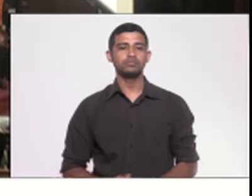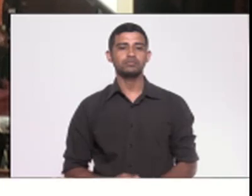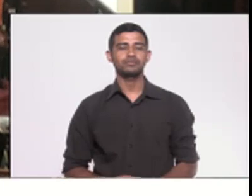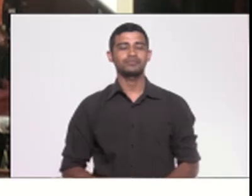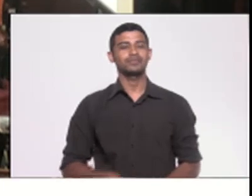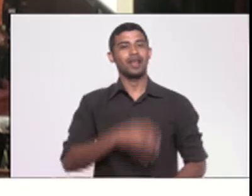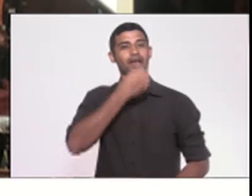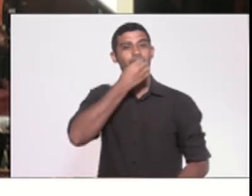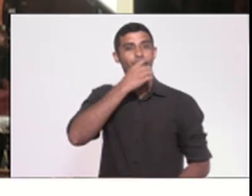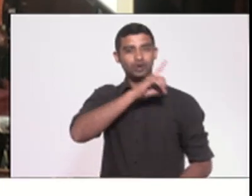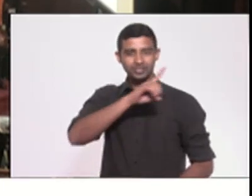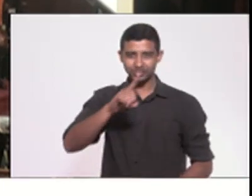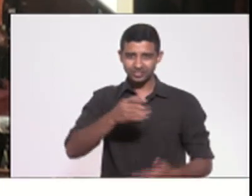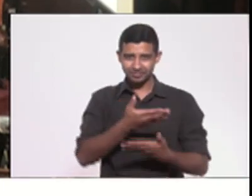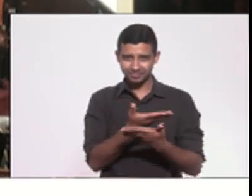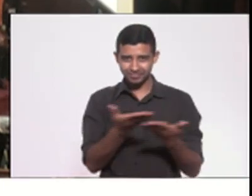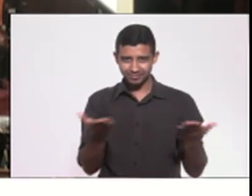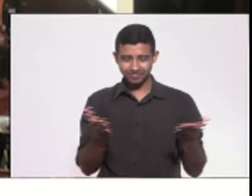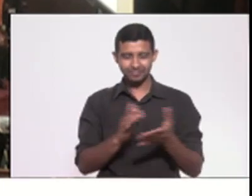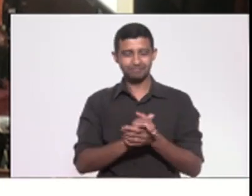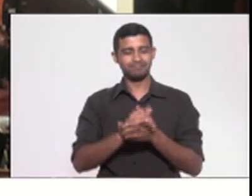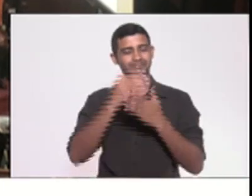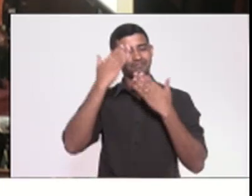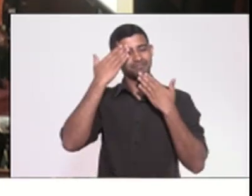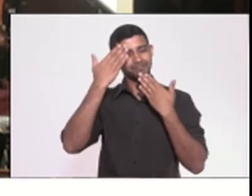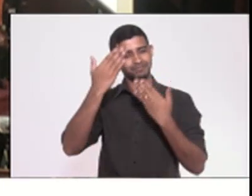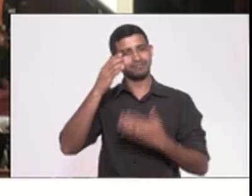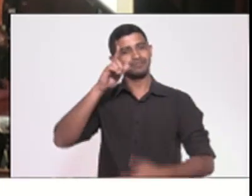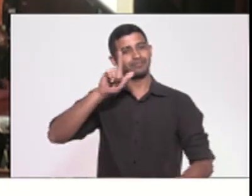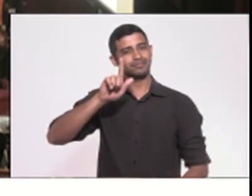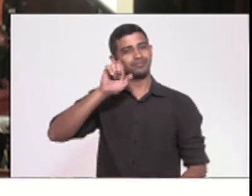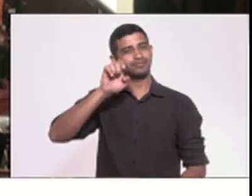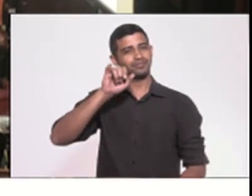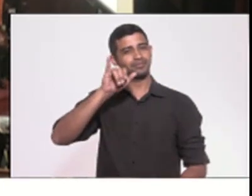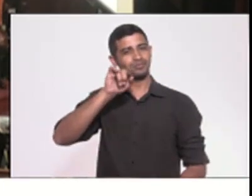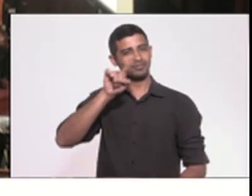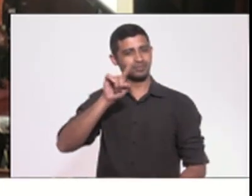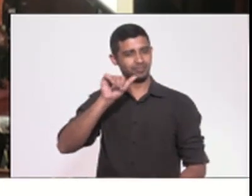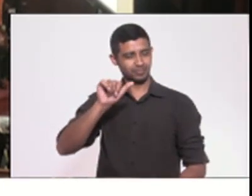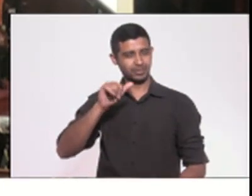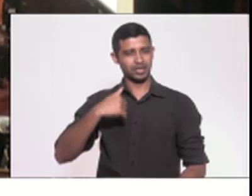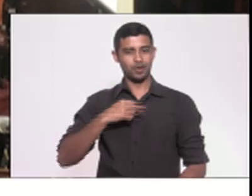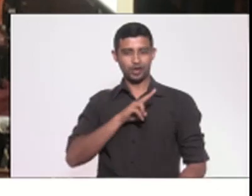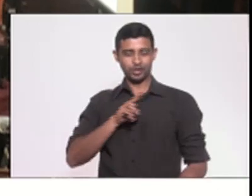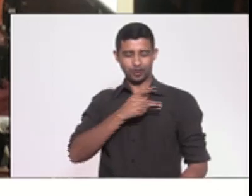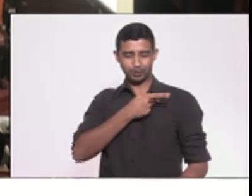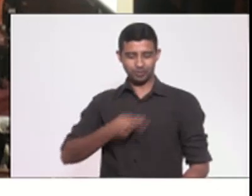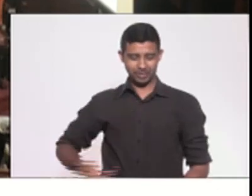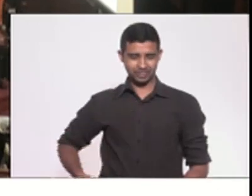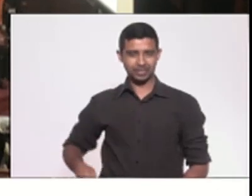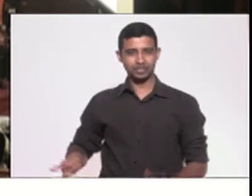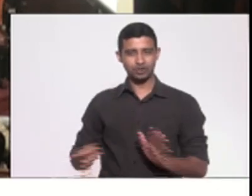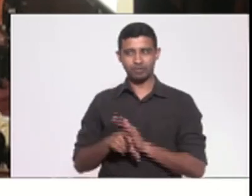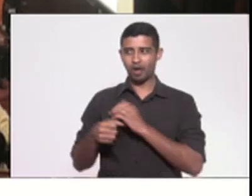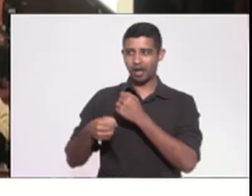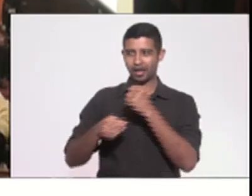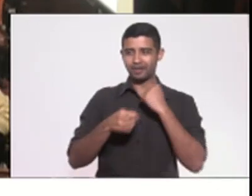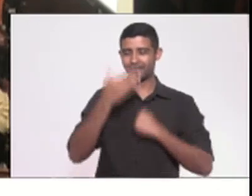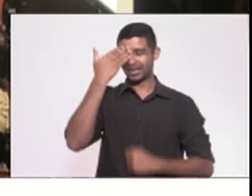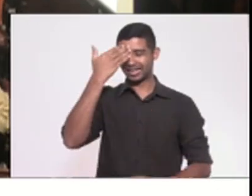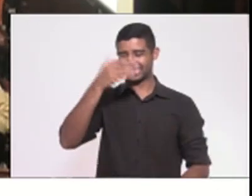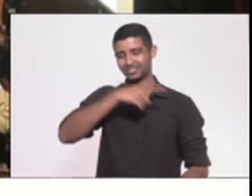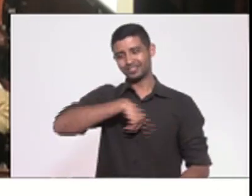Bom dia a todos. Obrigado, Geisa, pelo convite. Em nome do presidente da Conlurb, eu agradeço a nossa presença